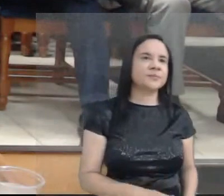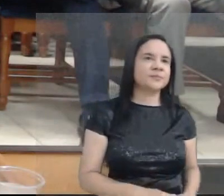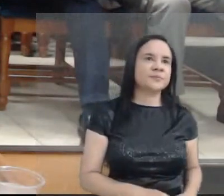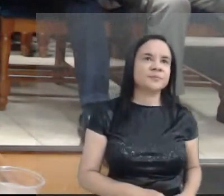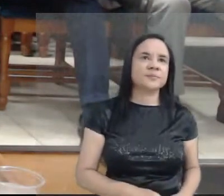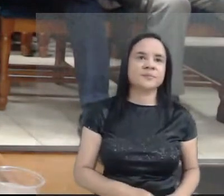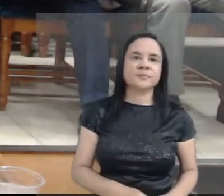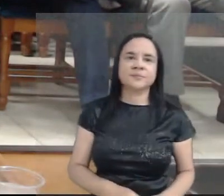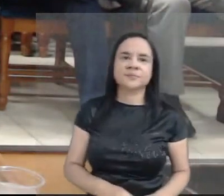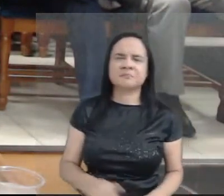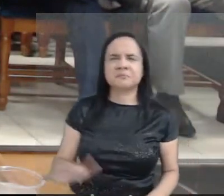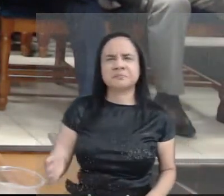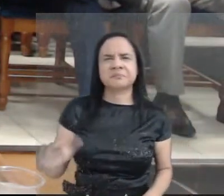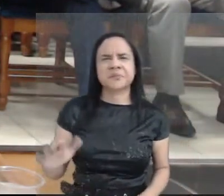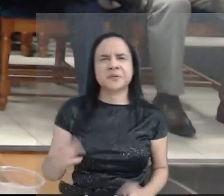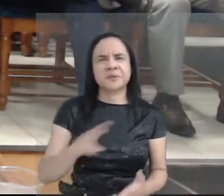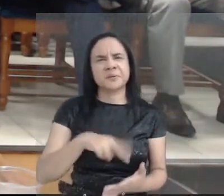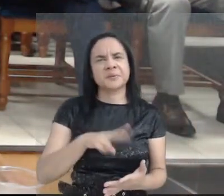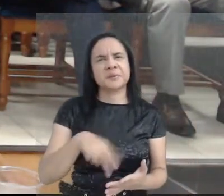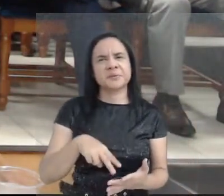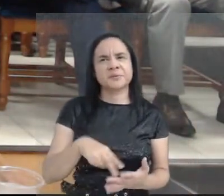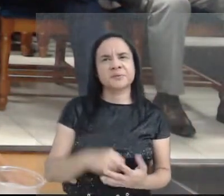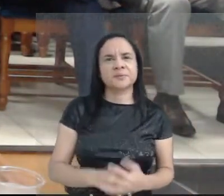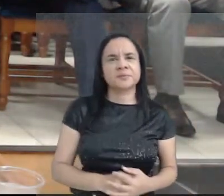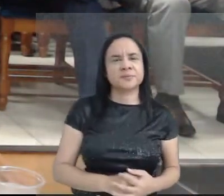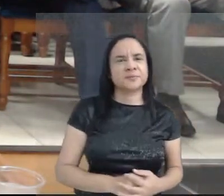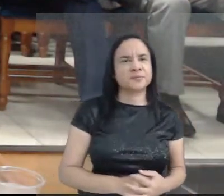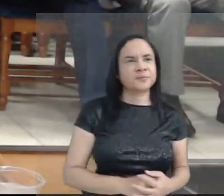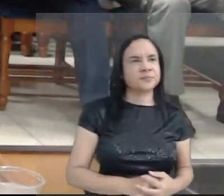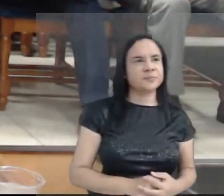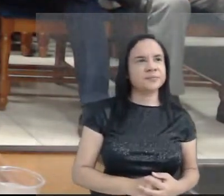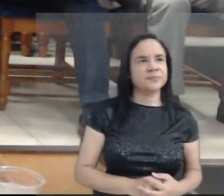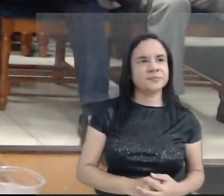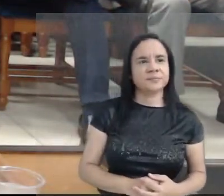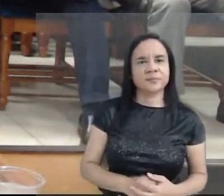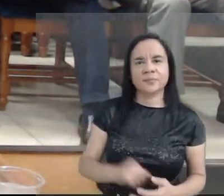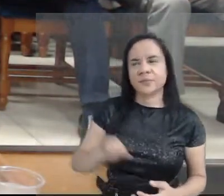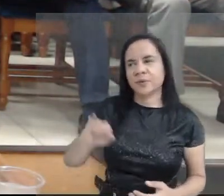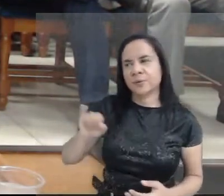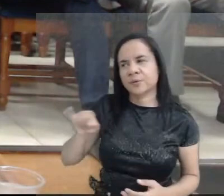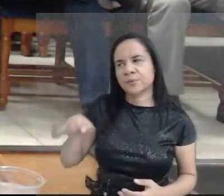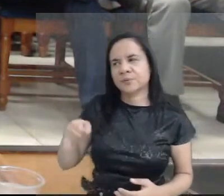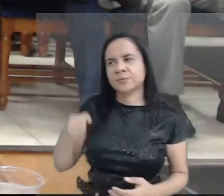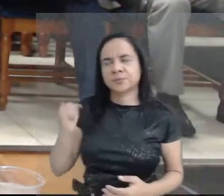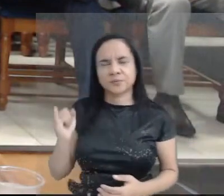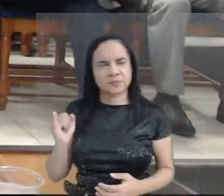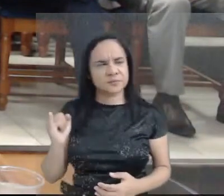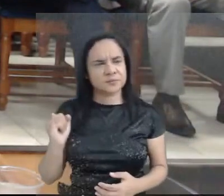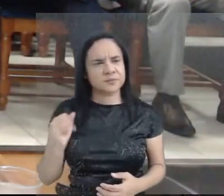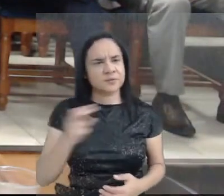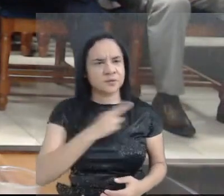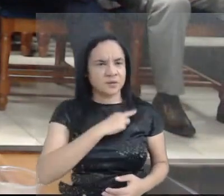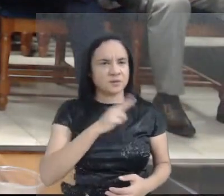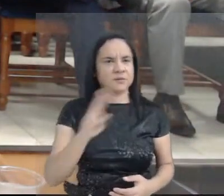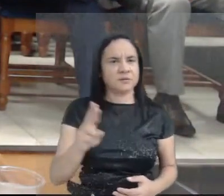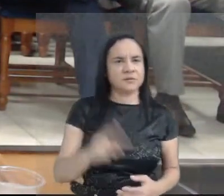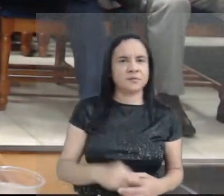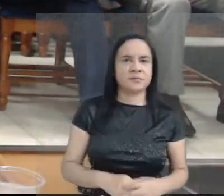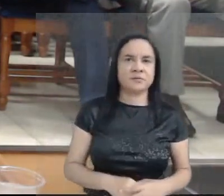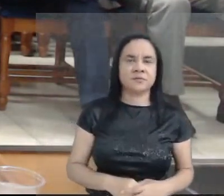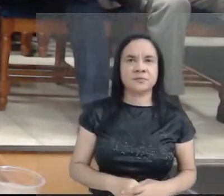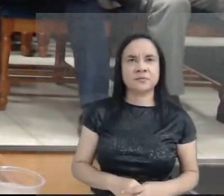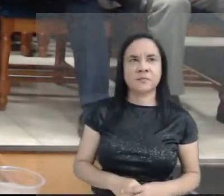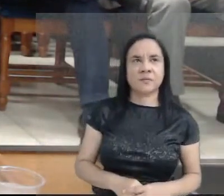Há alguma versão que não coloca o e, só coloca judeus, vírgula, religiosos, como King